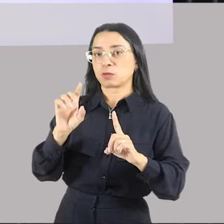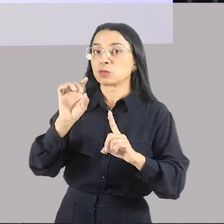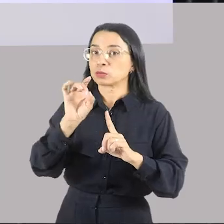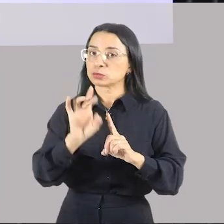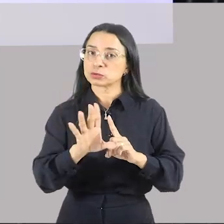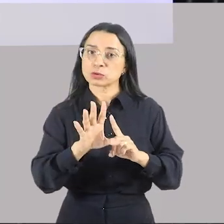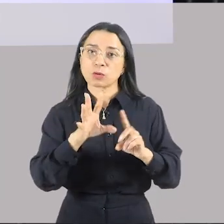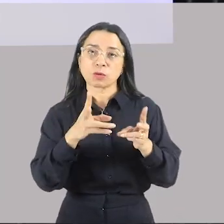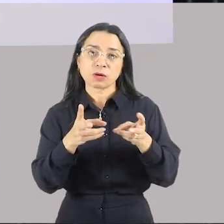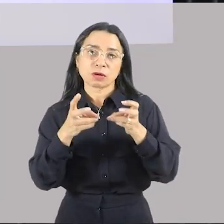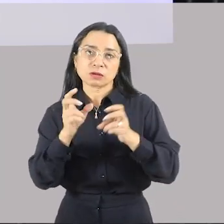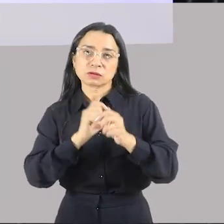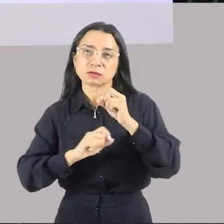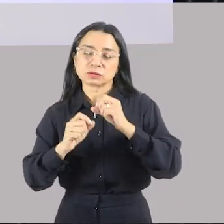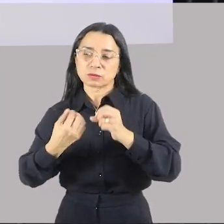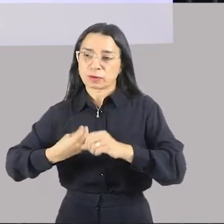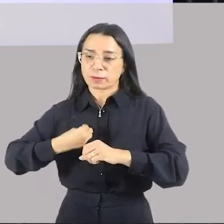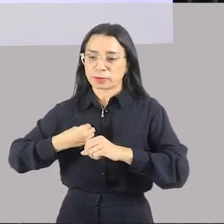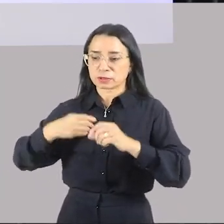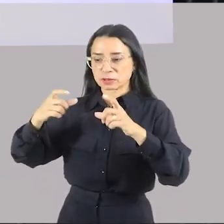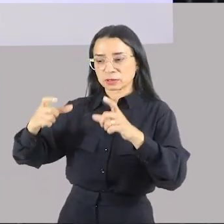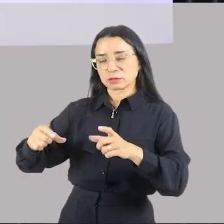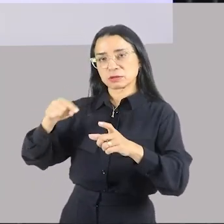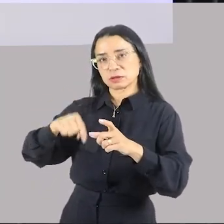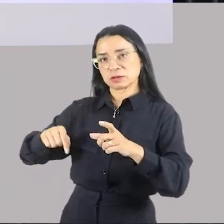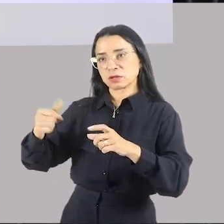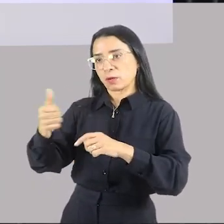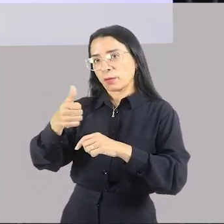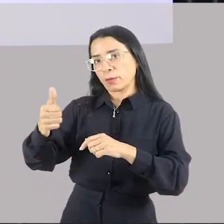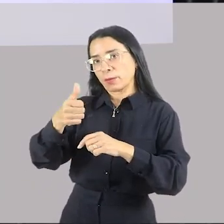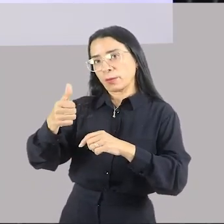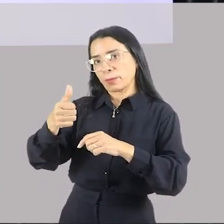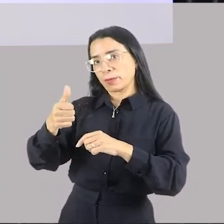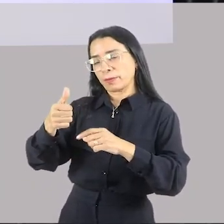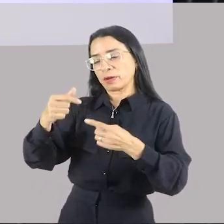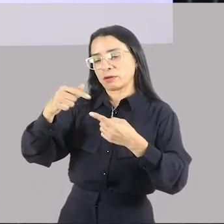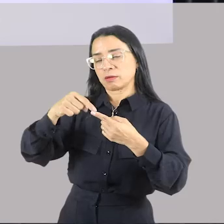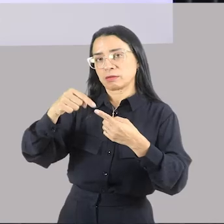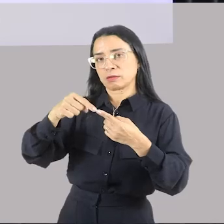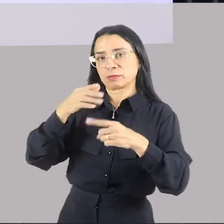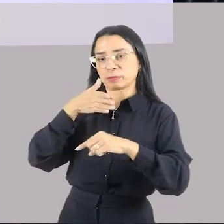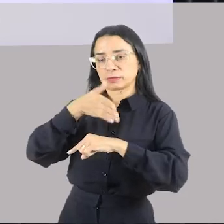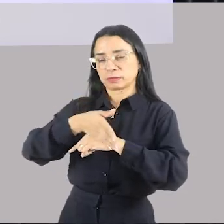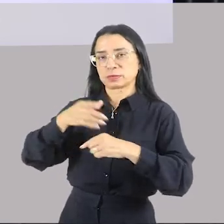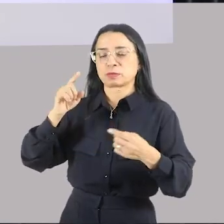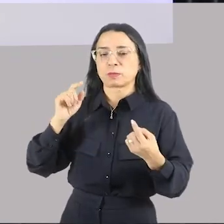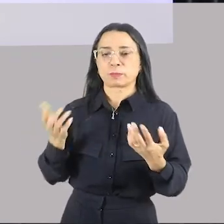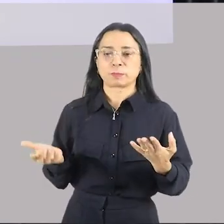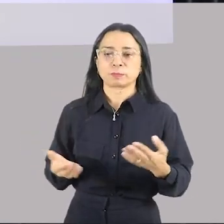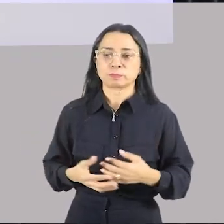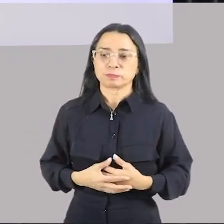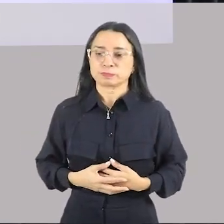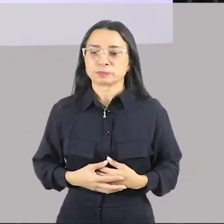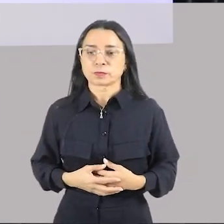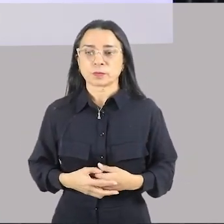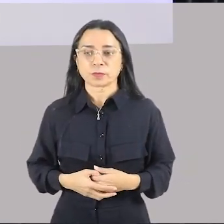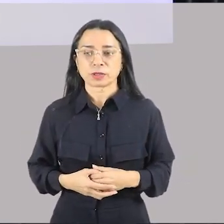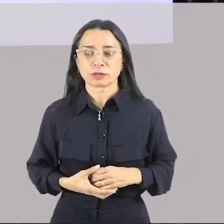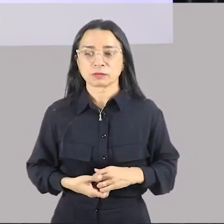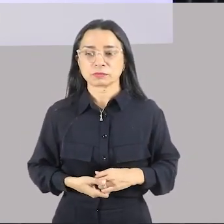Então, a presença naquele local seria o primeiro nível de participação. Como, por exemplo, a participação em reuniões ou